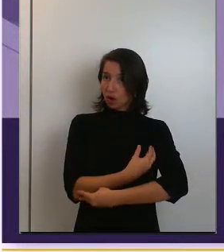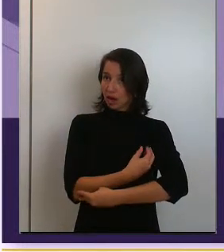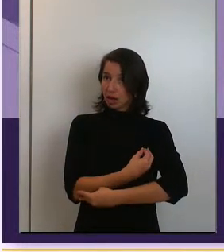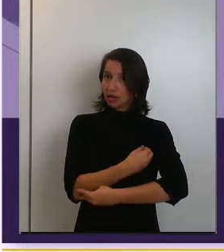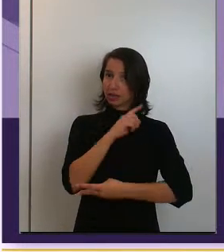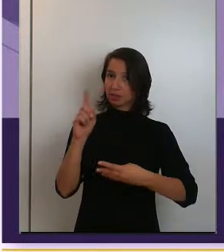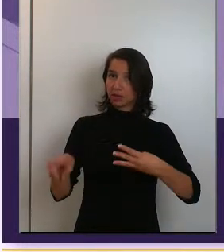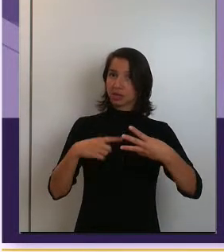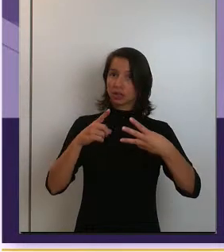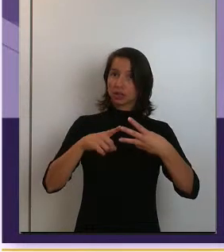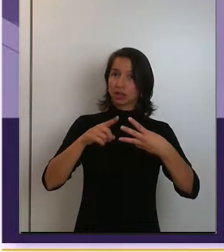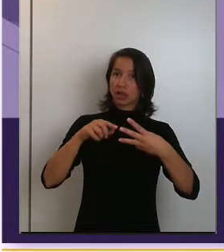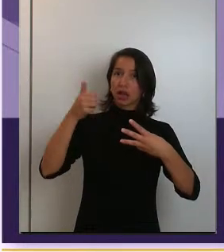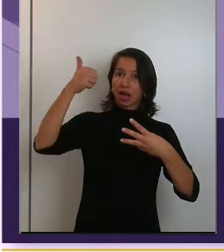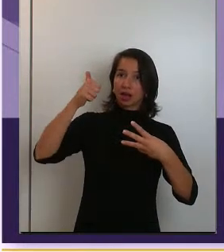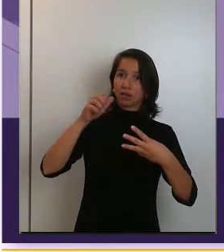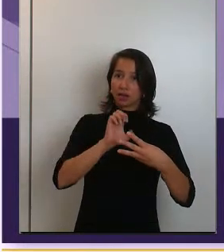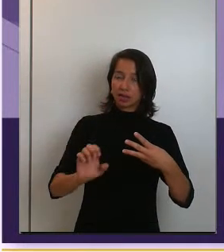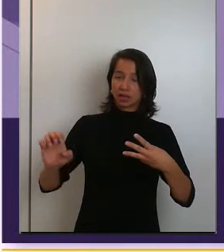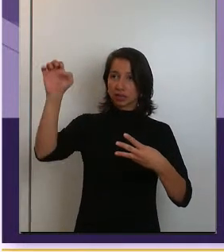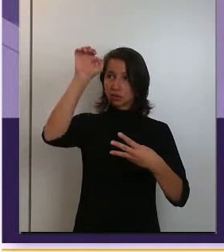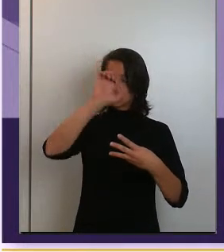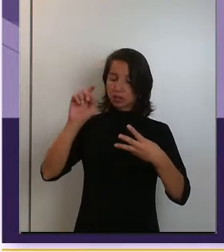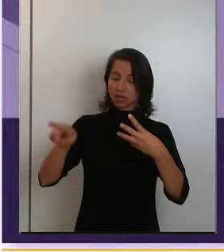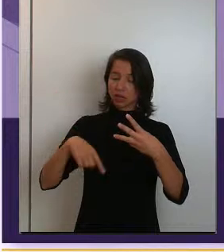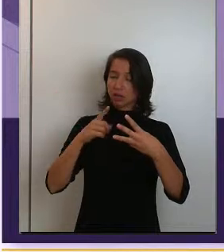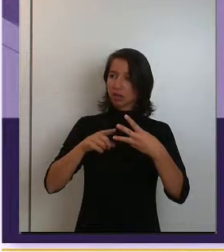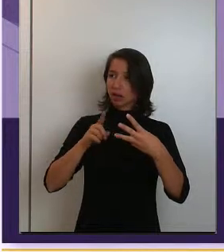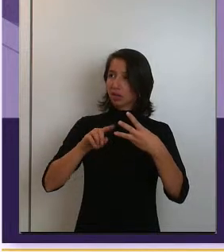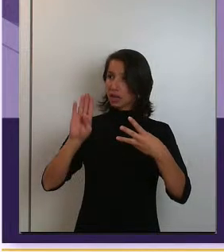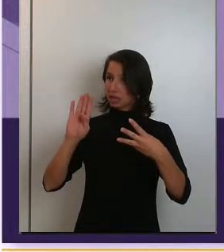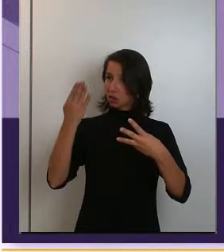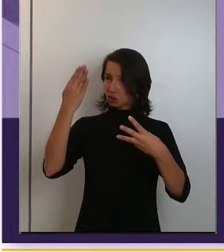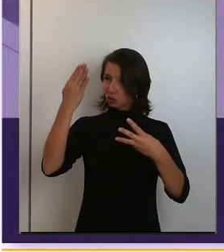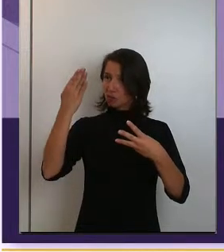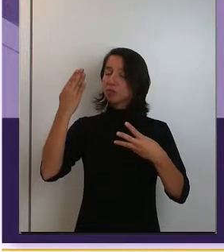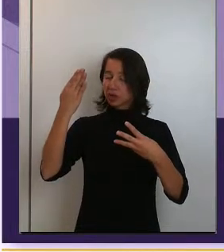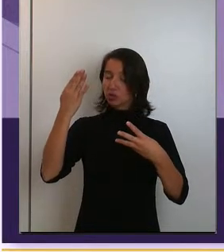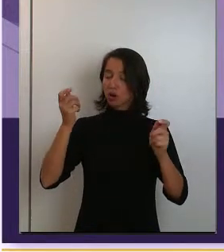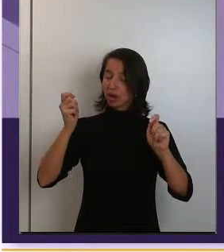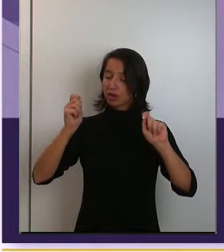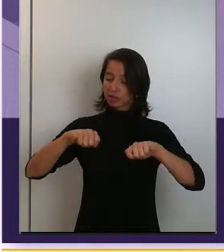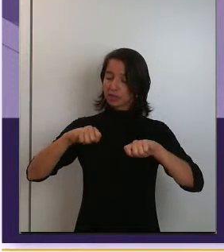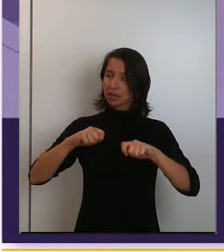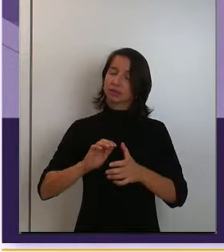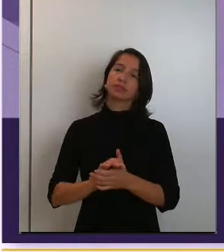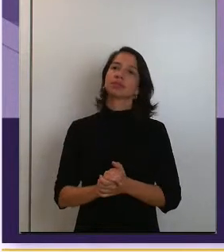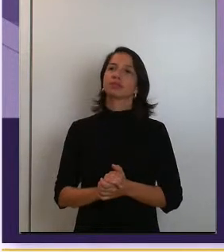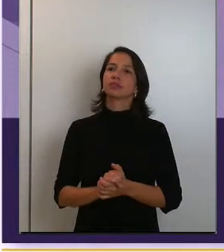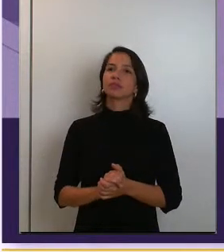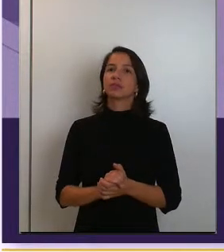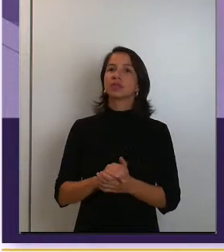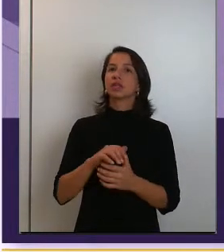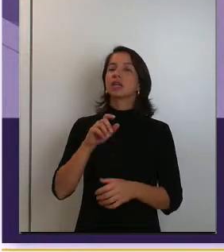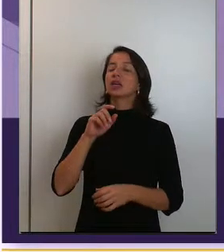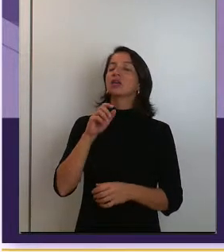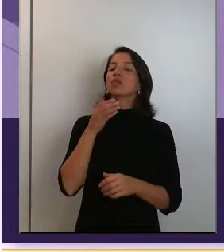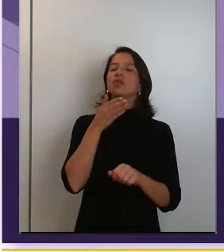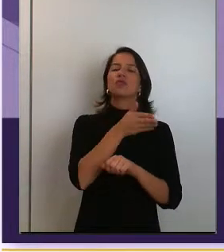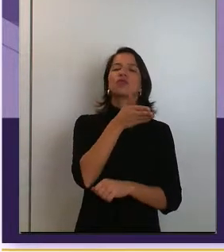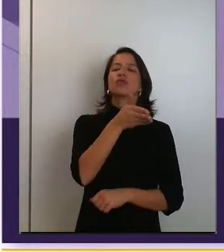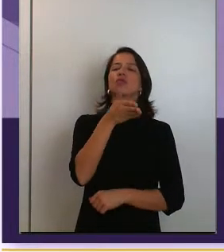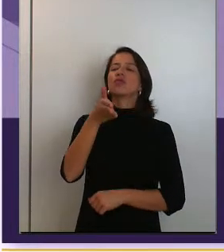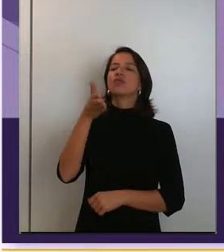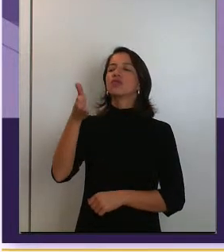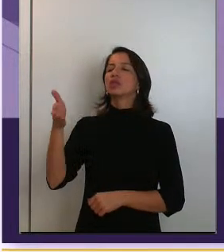de deficiências de micronutrientes. Foram avaliados 12.524 domicílios